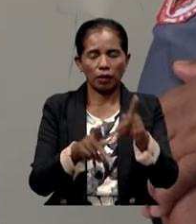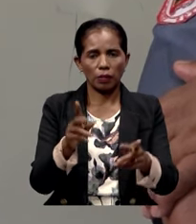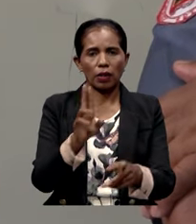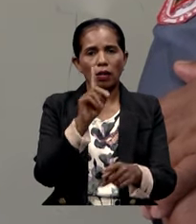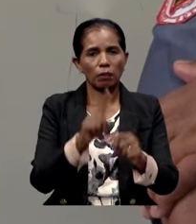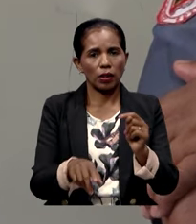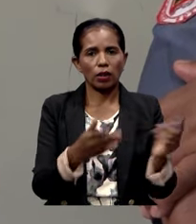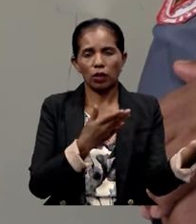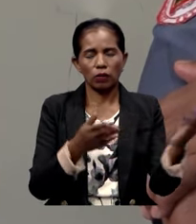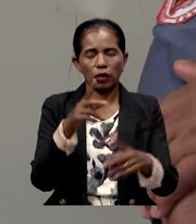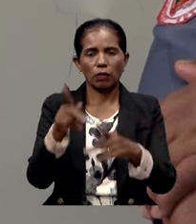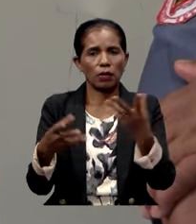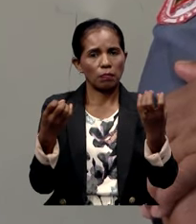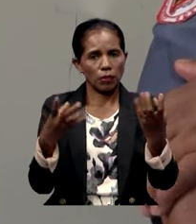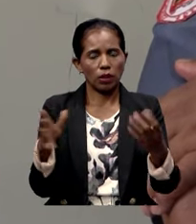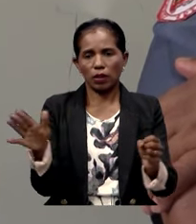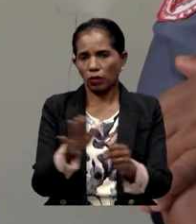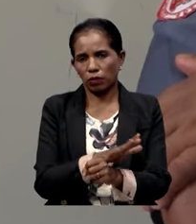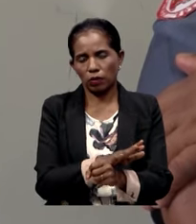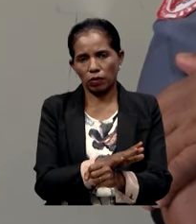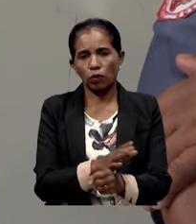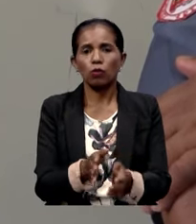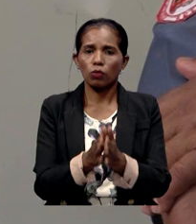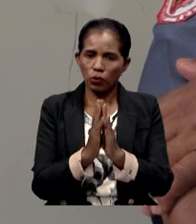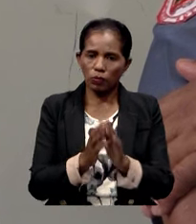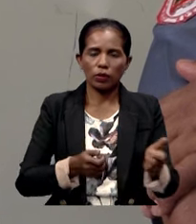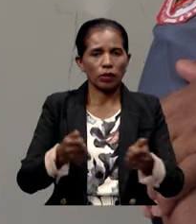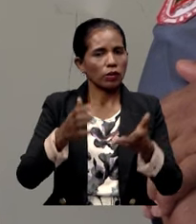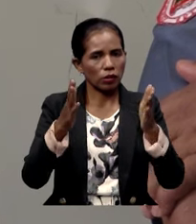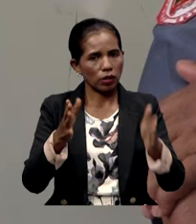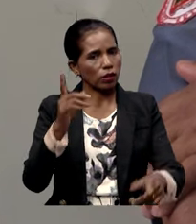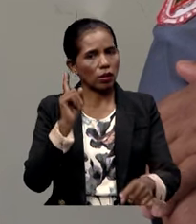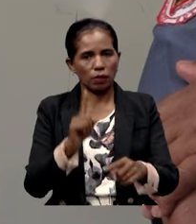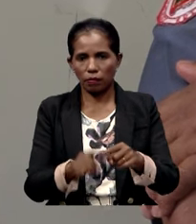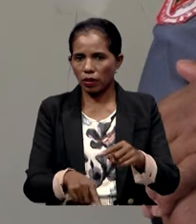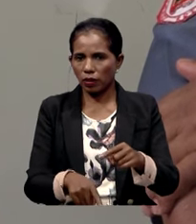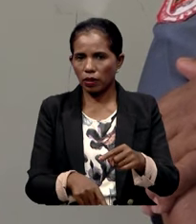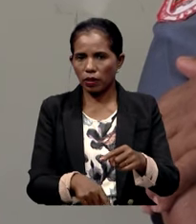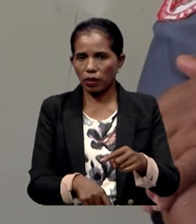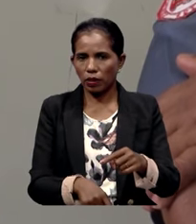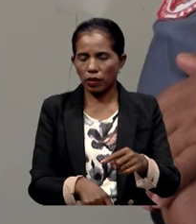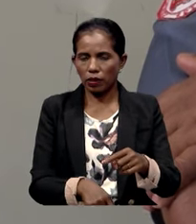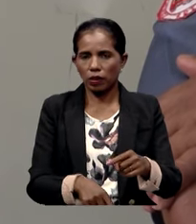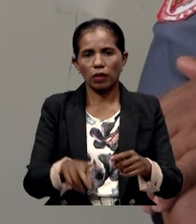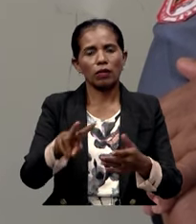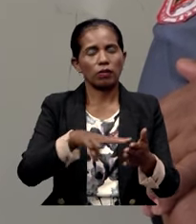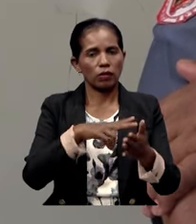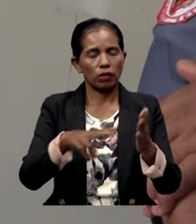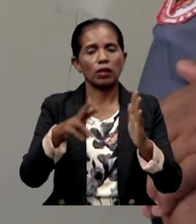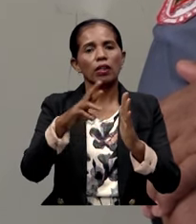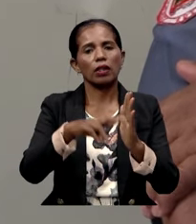husu ba iha condutor sira motorista sira atu labele labele viola regra